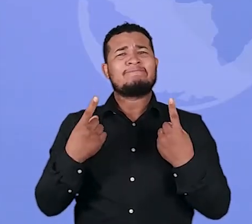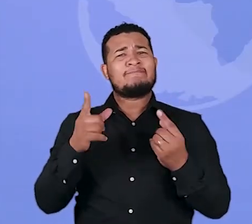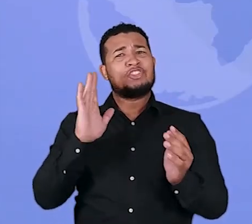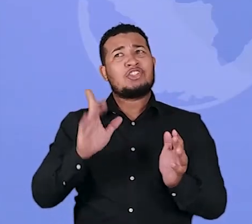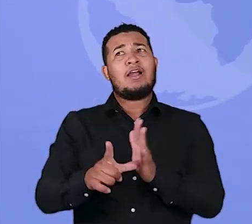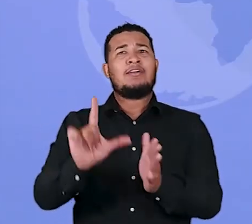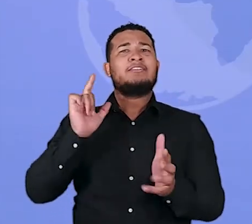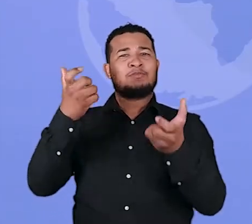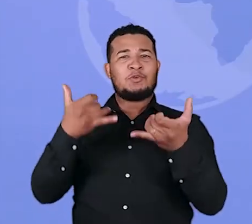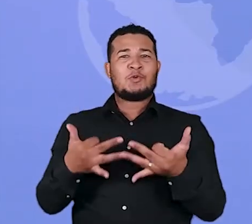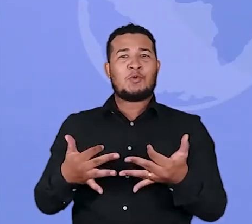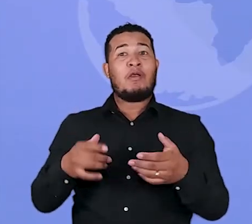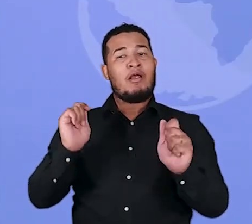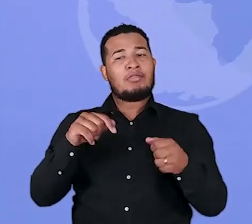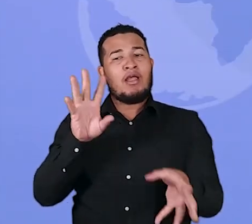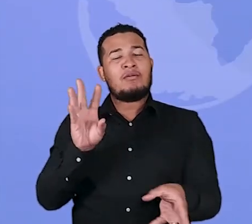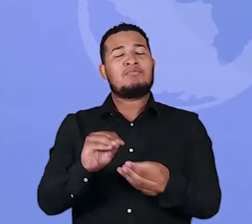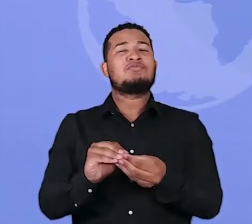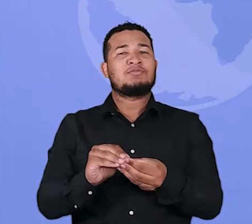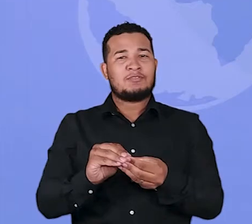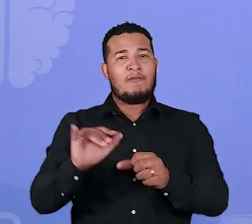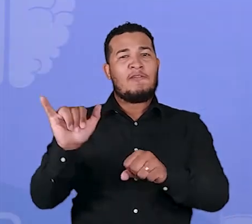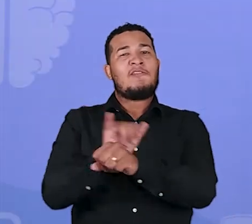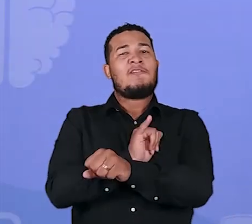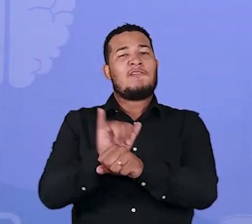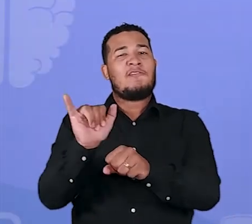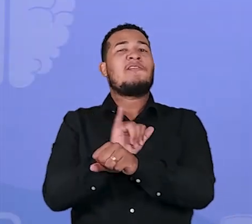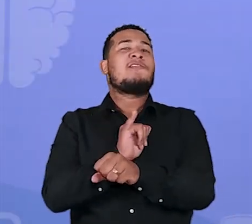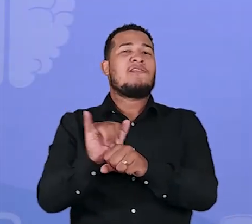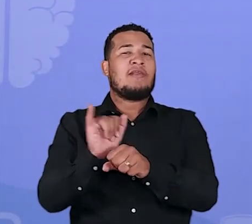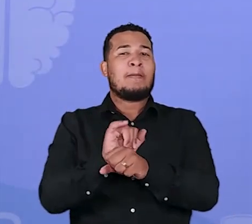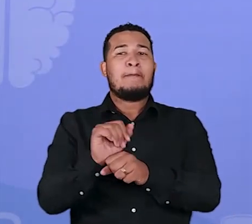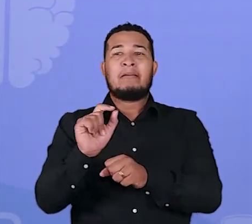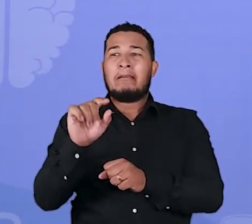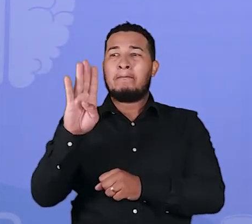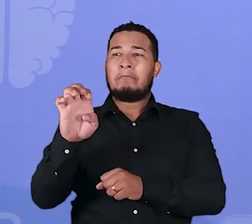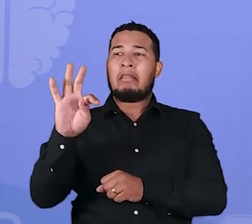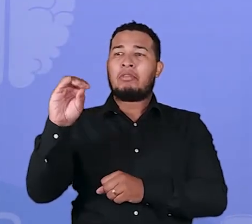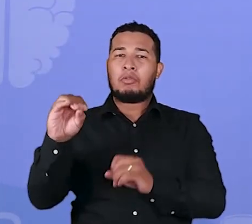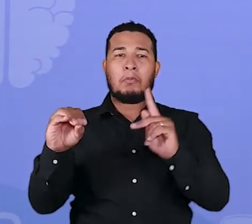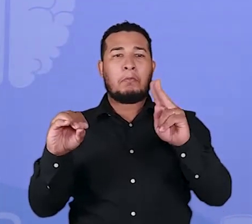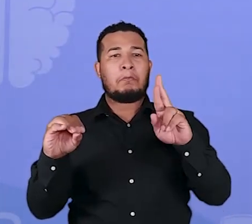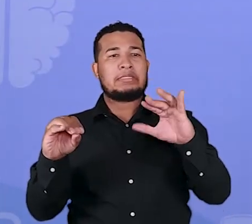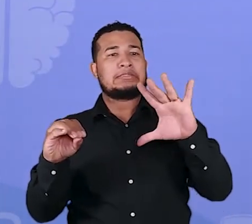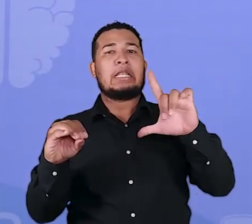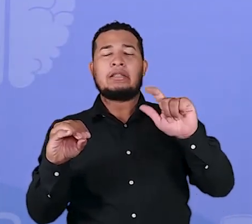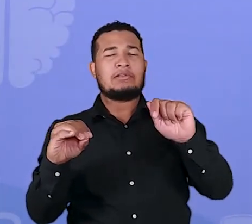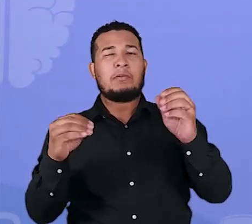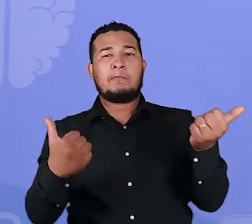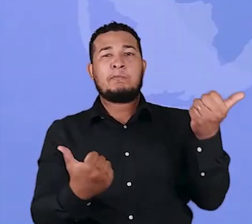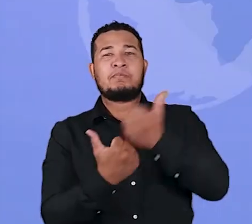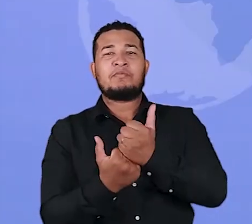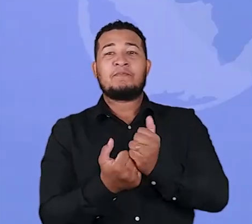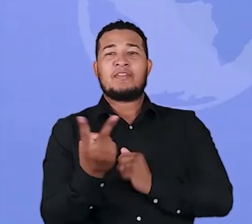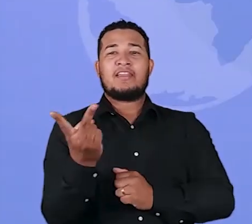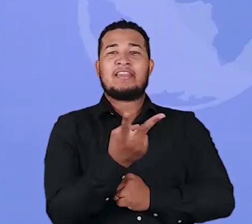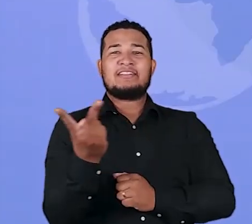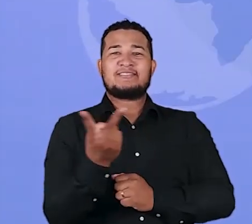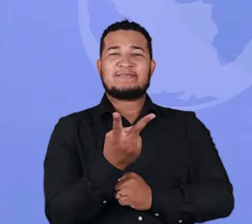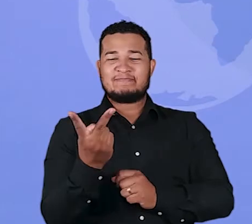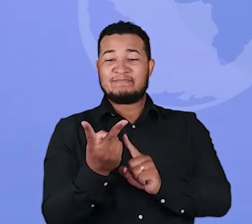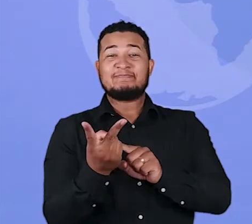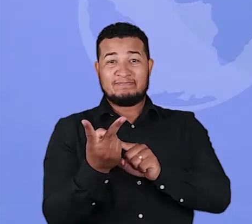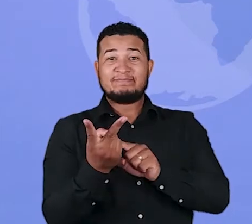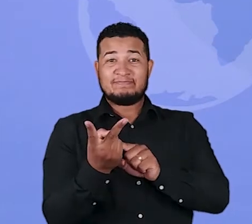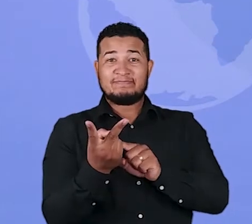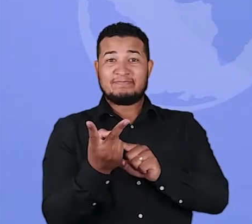o termo que foi dito antes, então você consegue fazer uma substituição de algo que foi feito, pelo pronome pessoal,